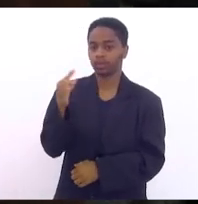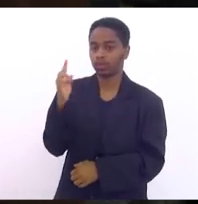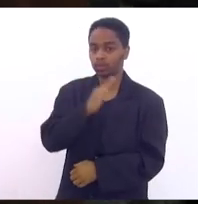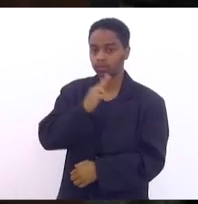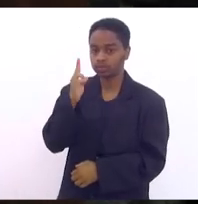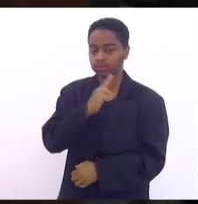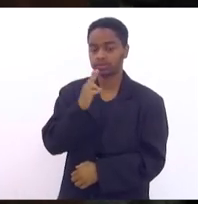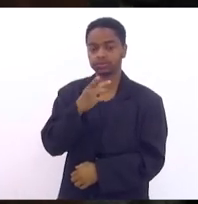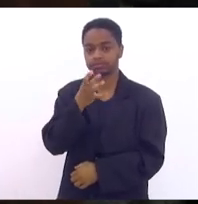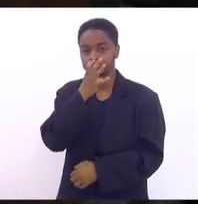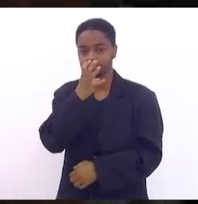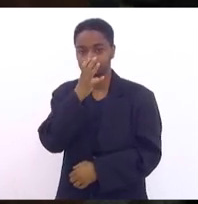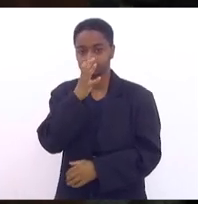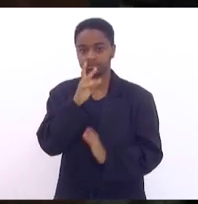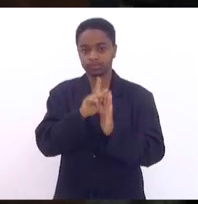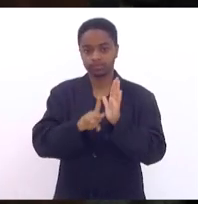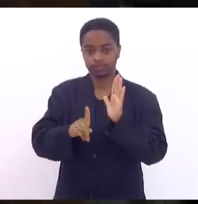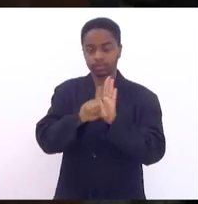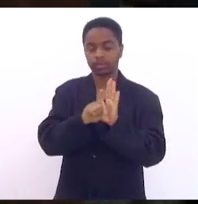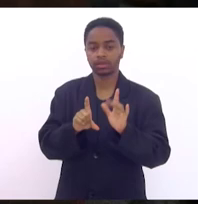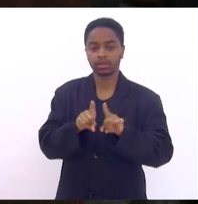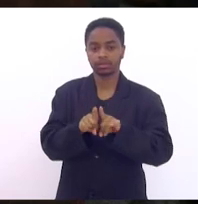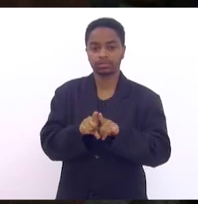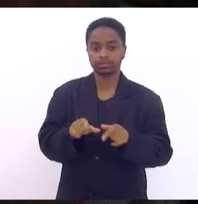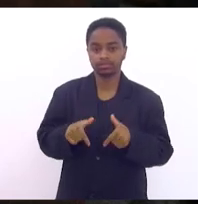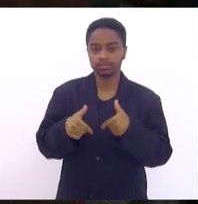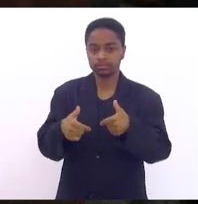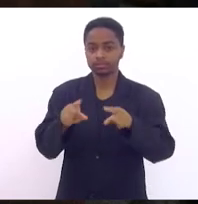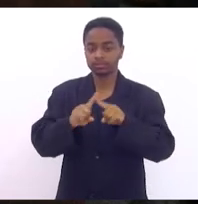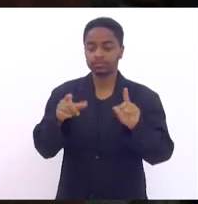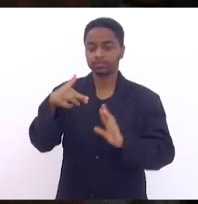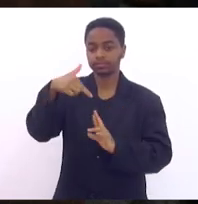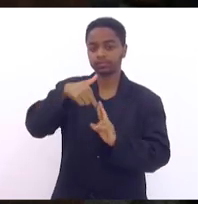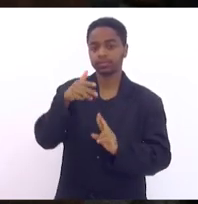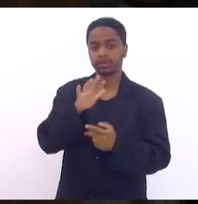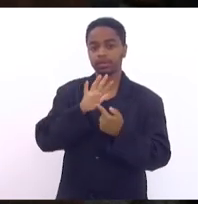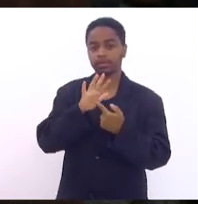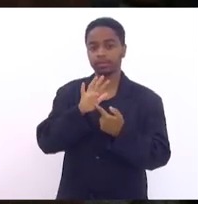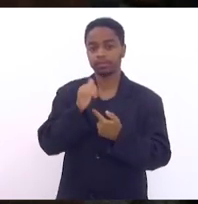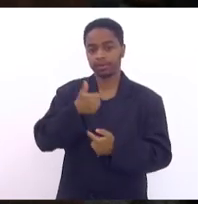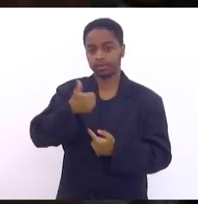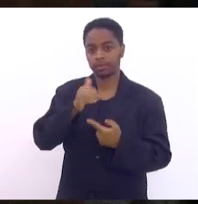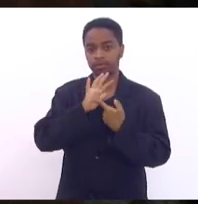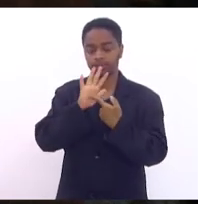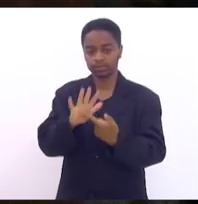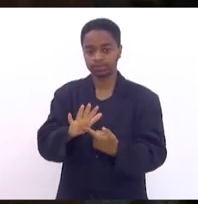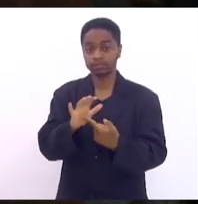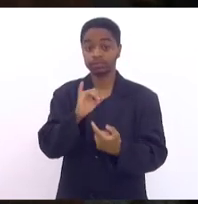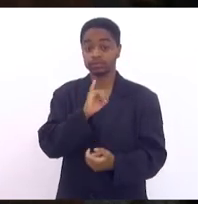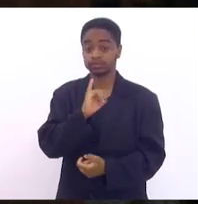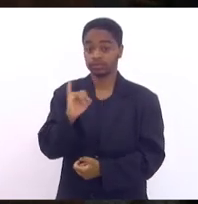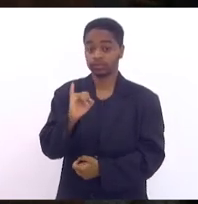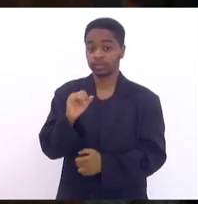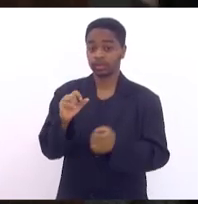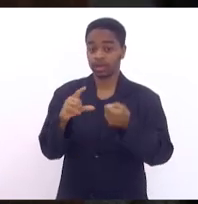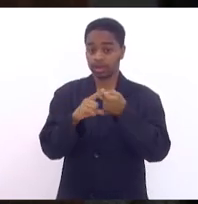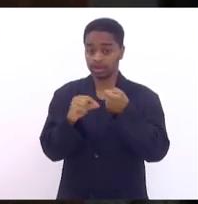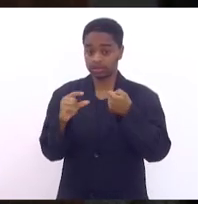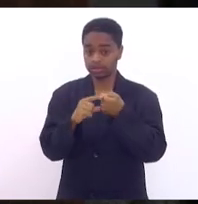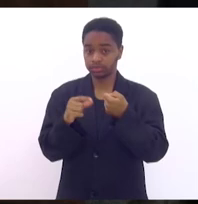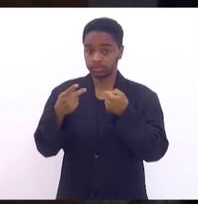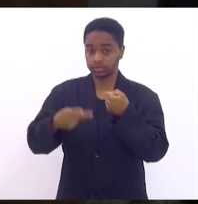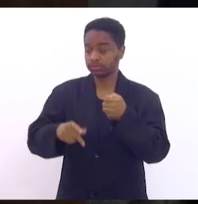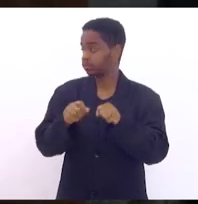para apreciação dos projetos e sua iniciativa. No parágrafo 1 está escrito: se no caso deste artigo a